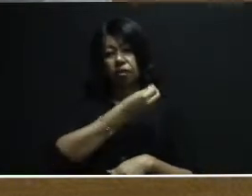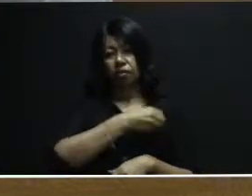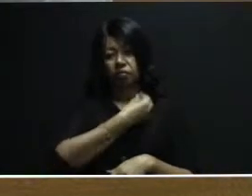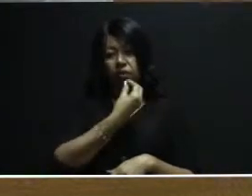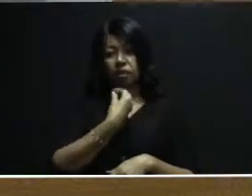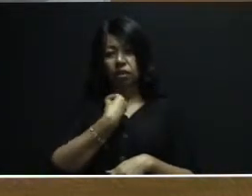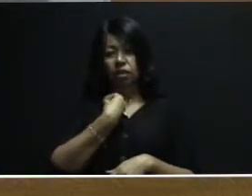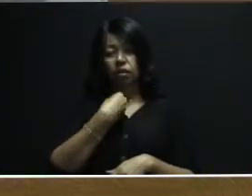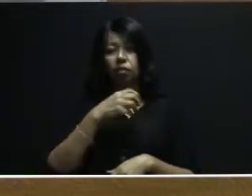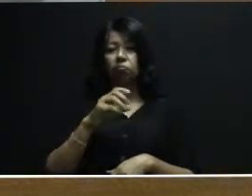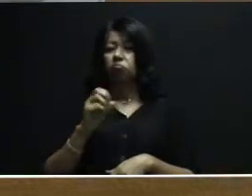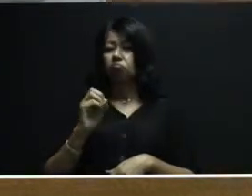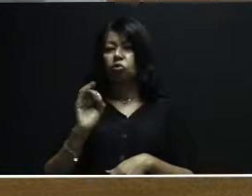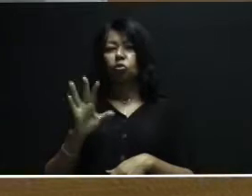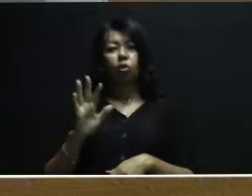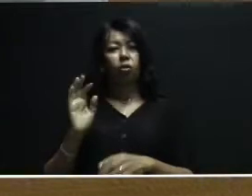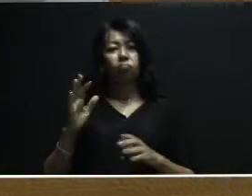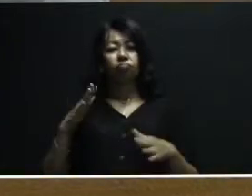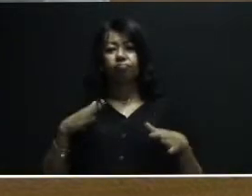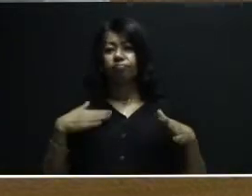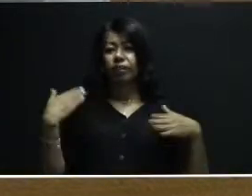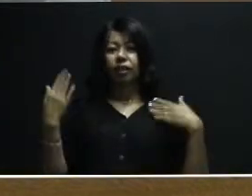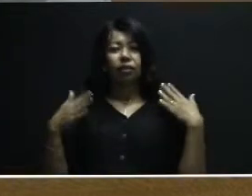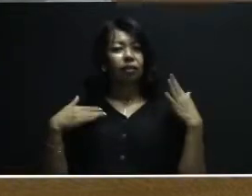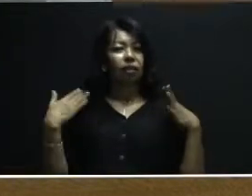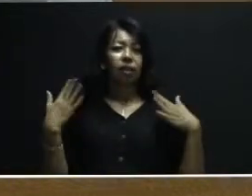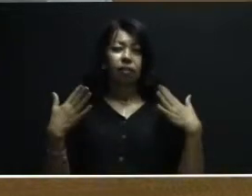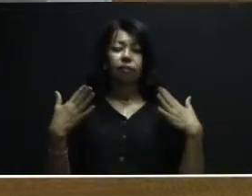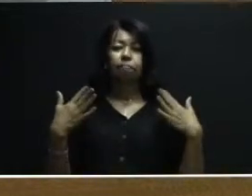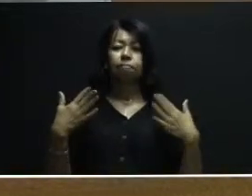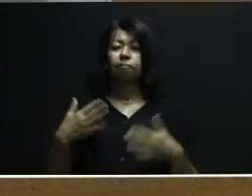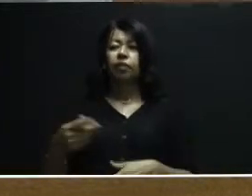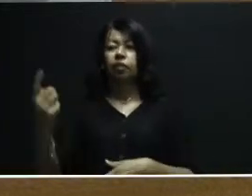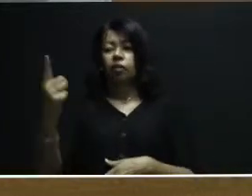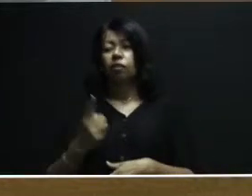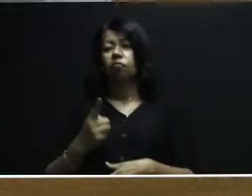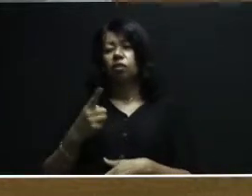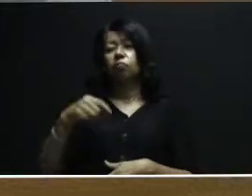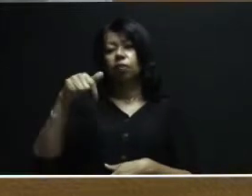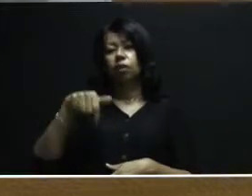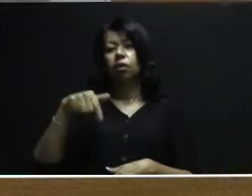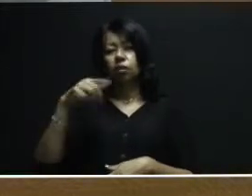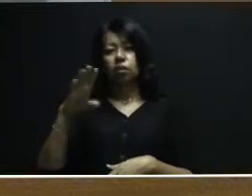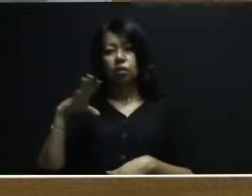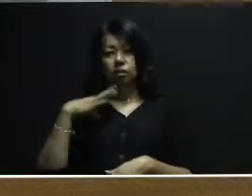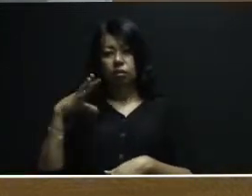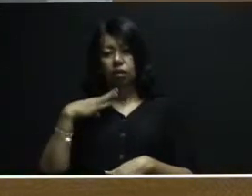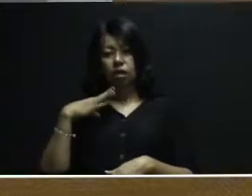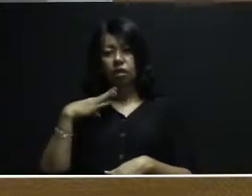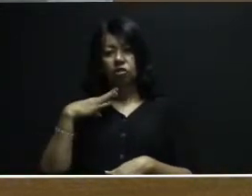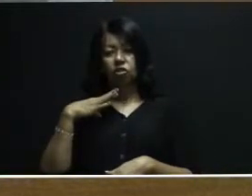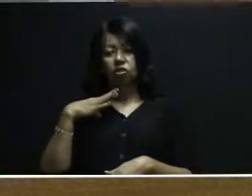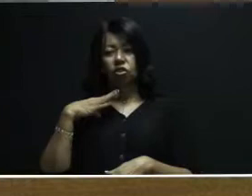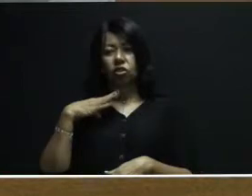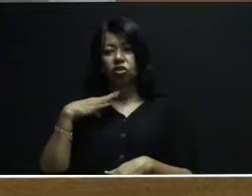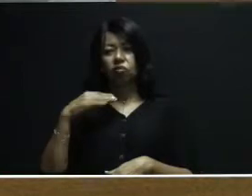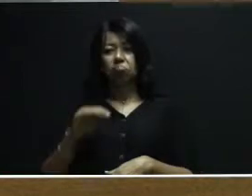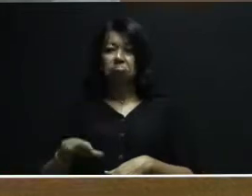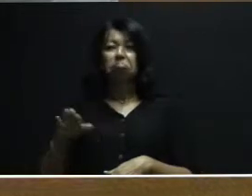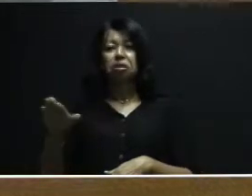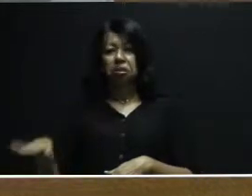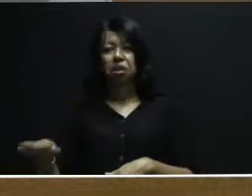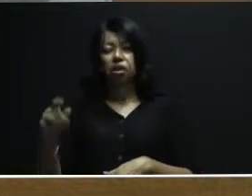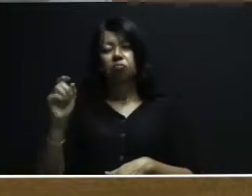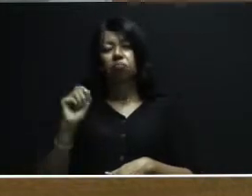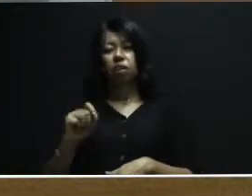só satisfações. Vim para essa cidade pequeno, né? Aqui eu